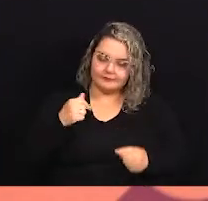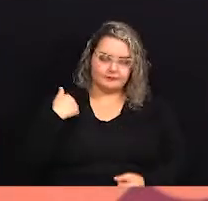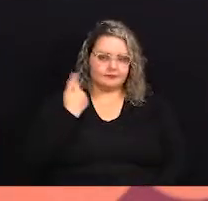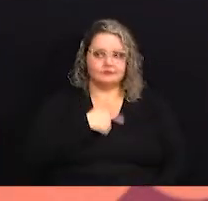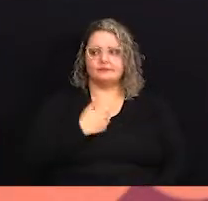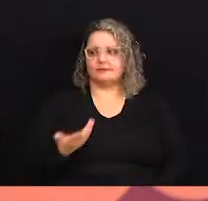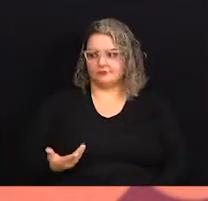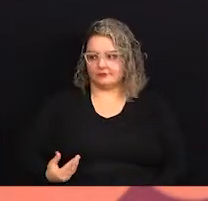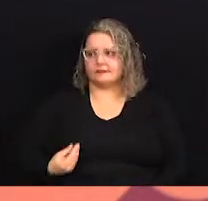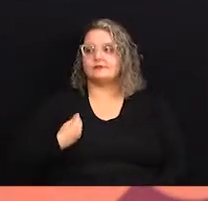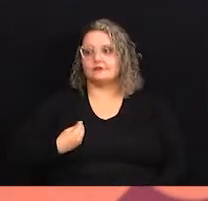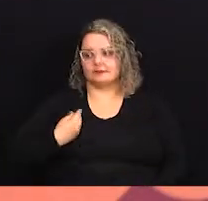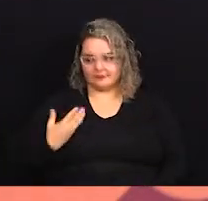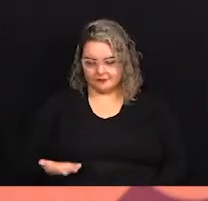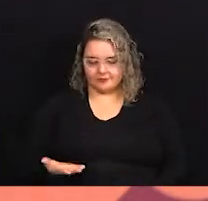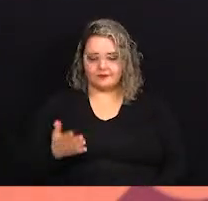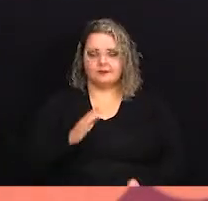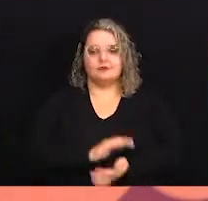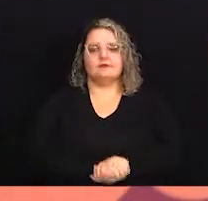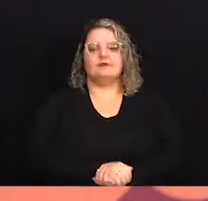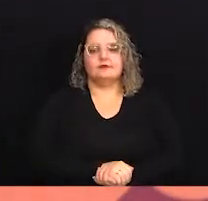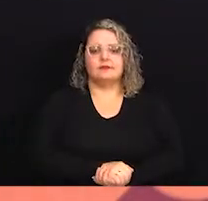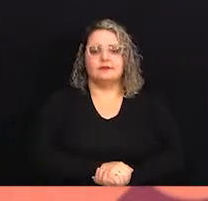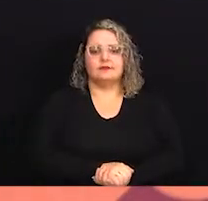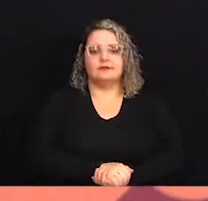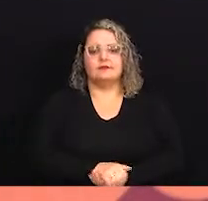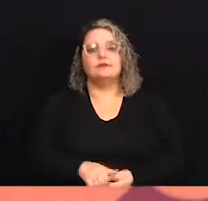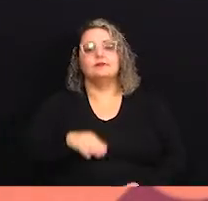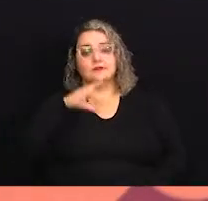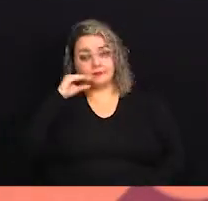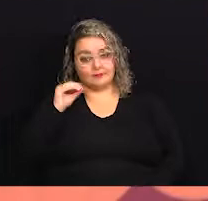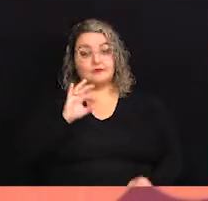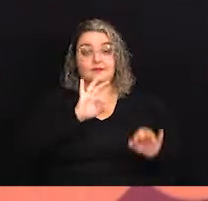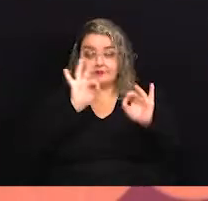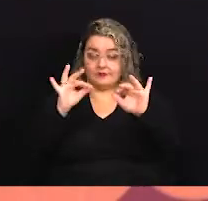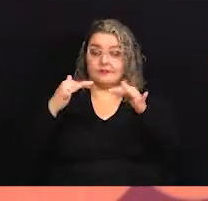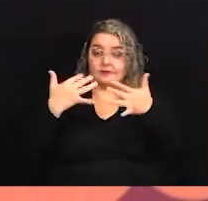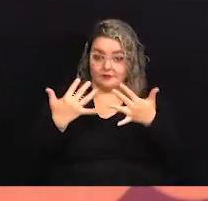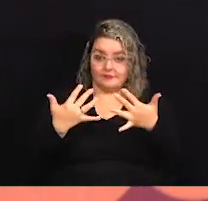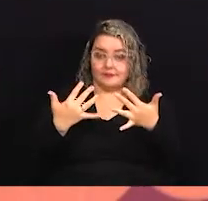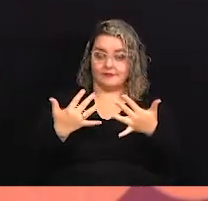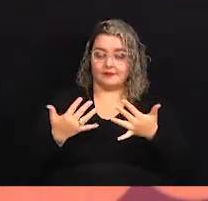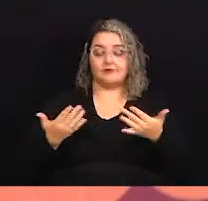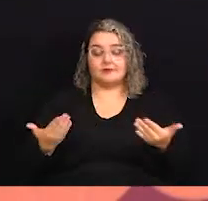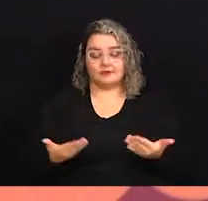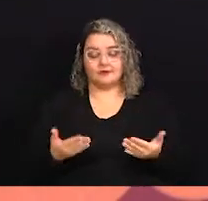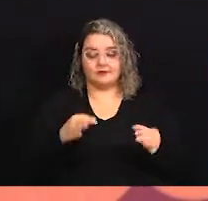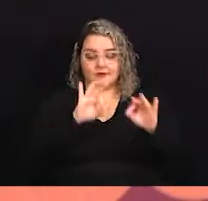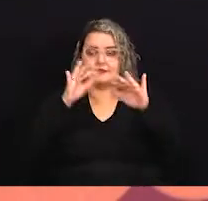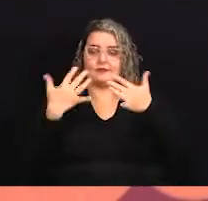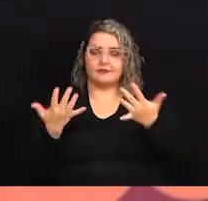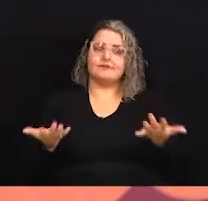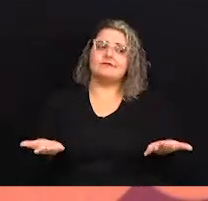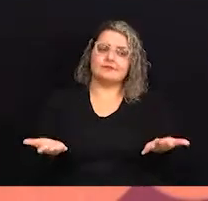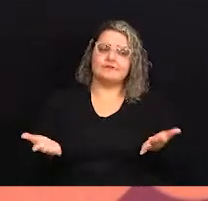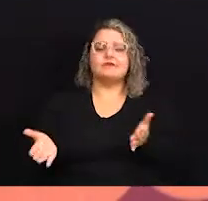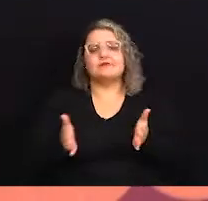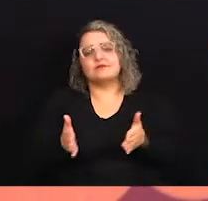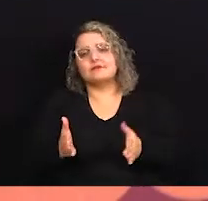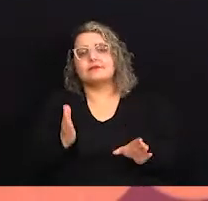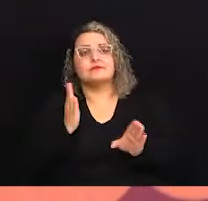nós, né, que passamos por ela, e para os adolescentes que assistem a gente, estão assistindo a gente, é um período